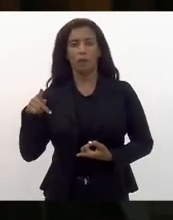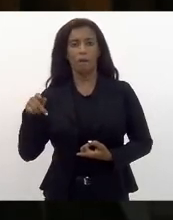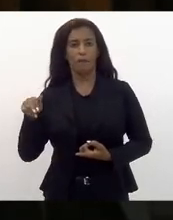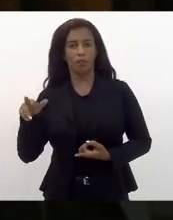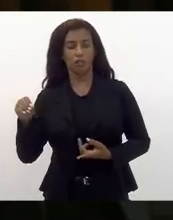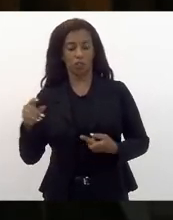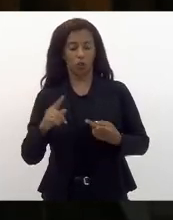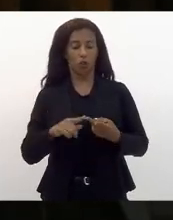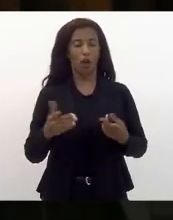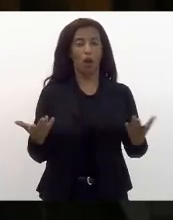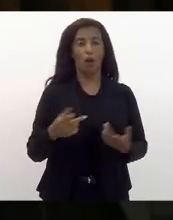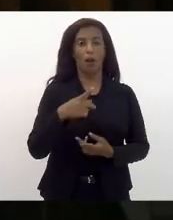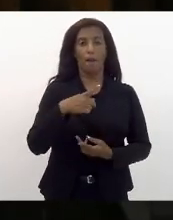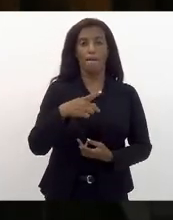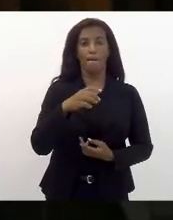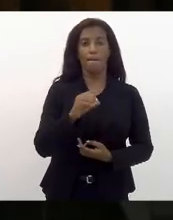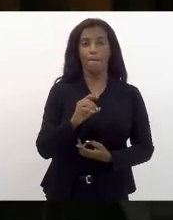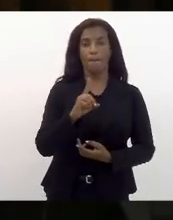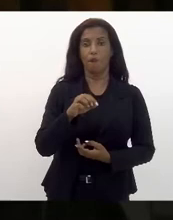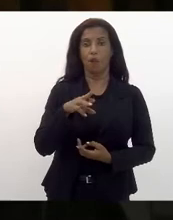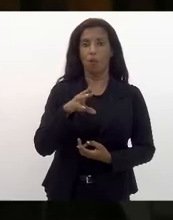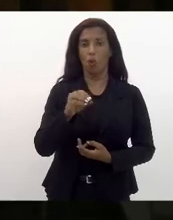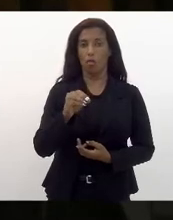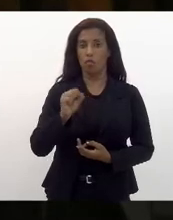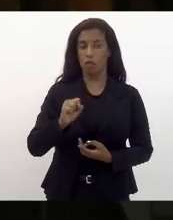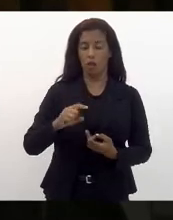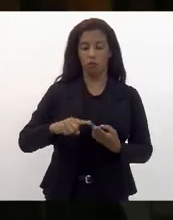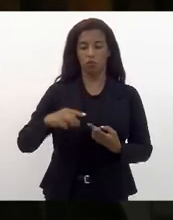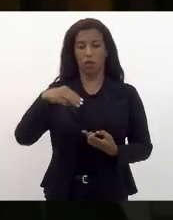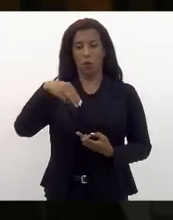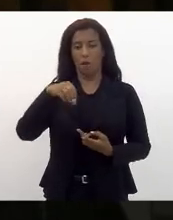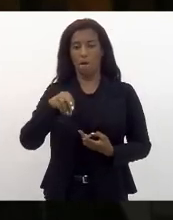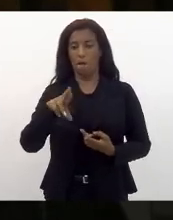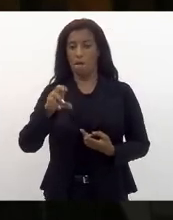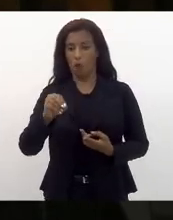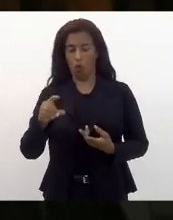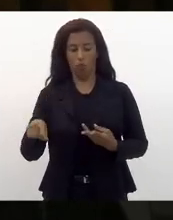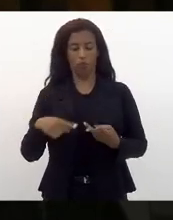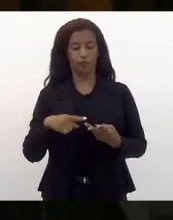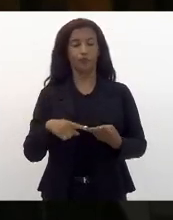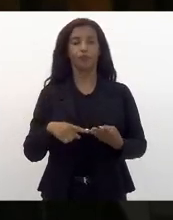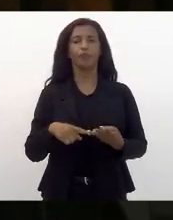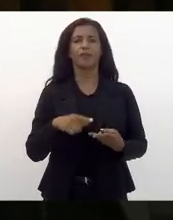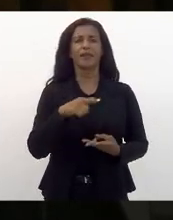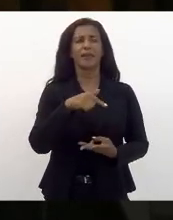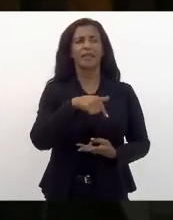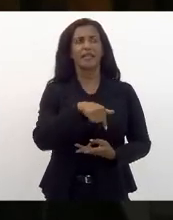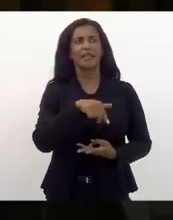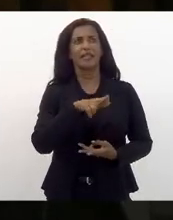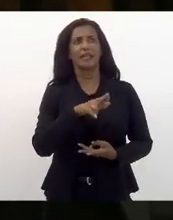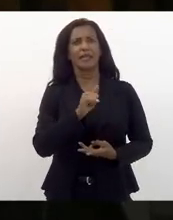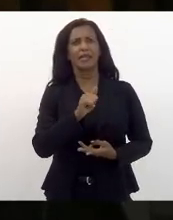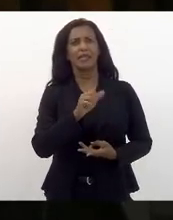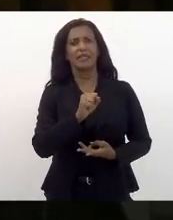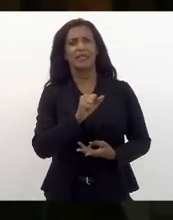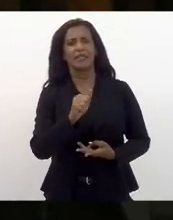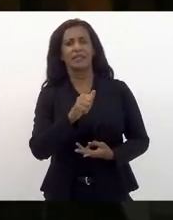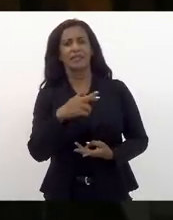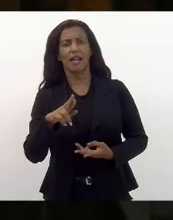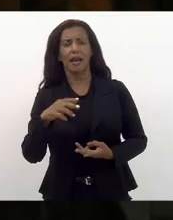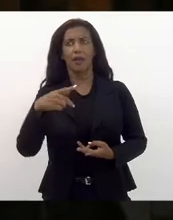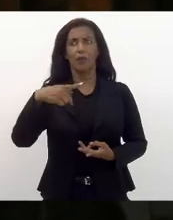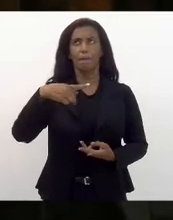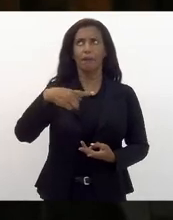podemos com o moro temos que sá no no